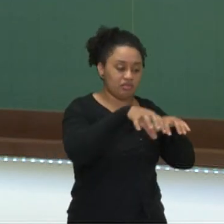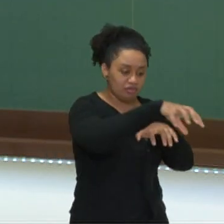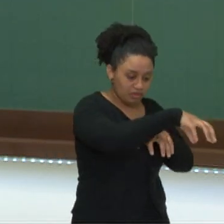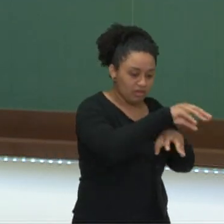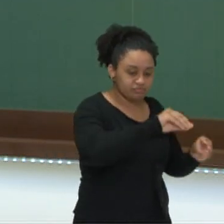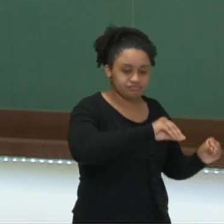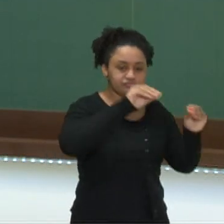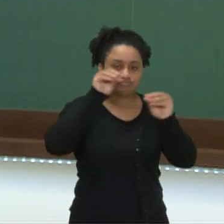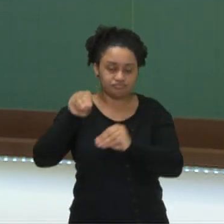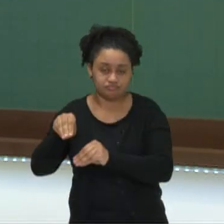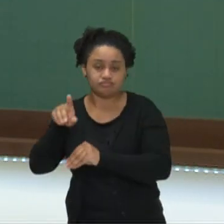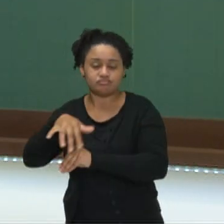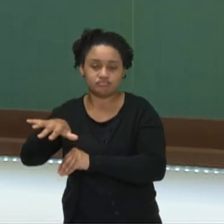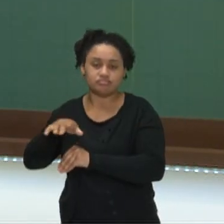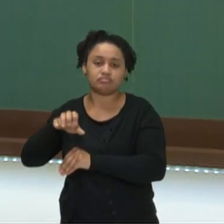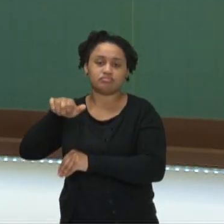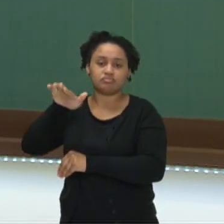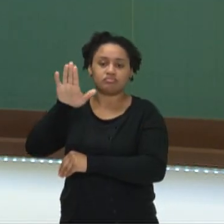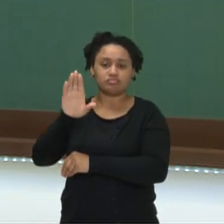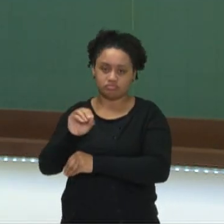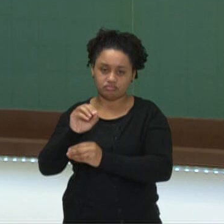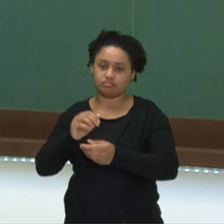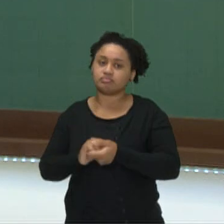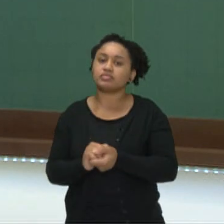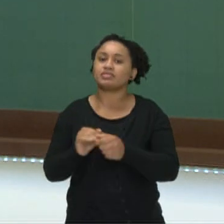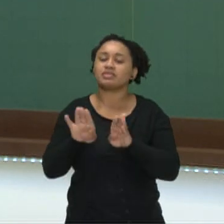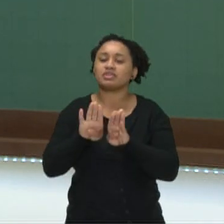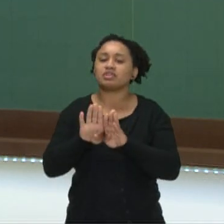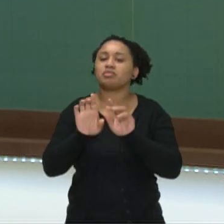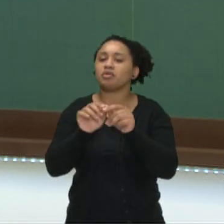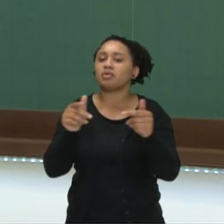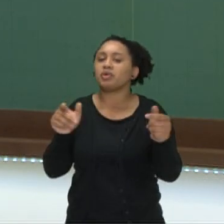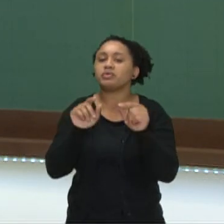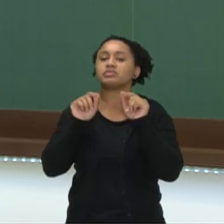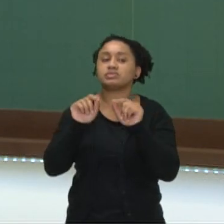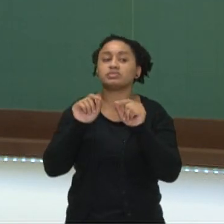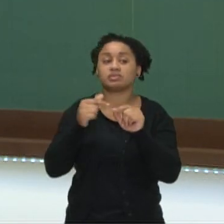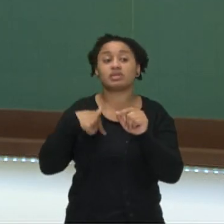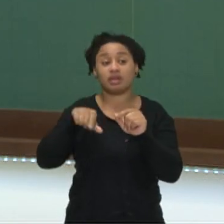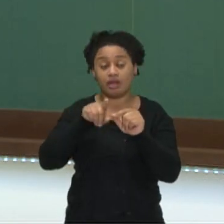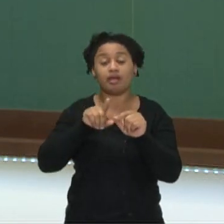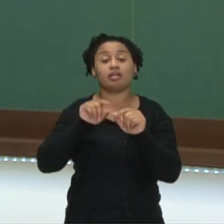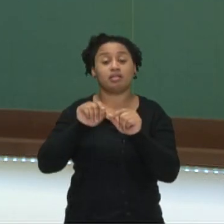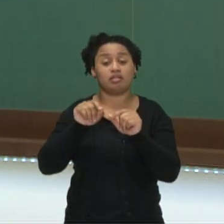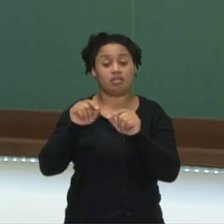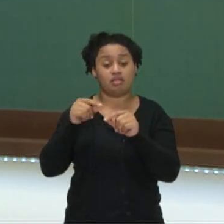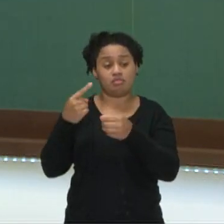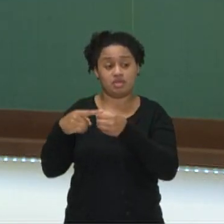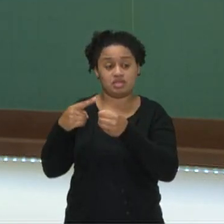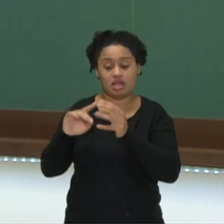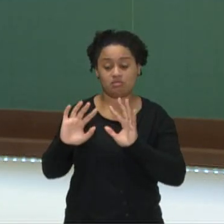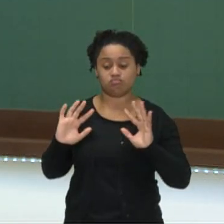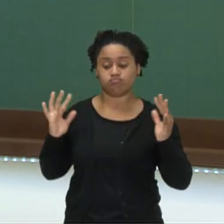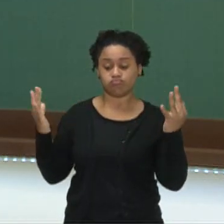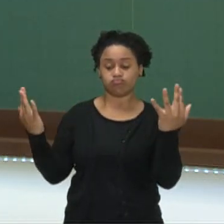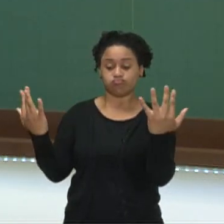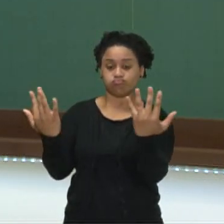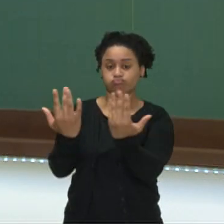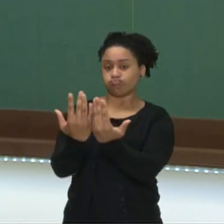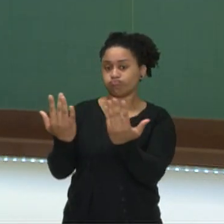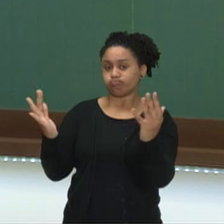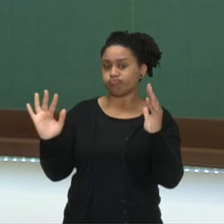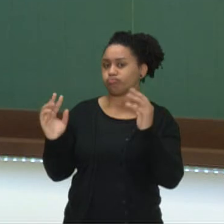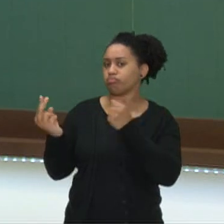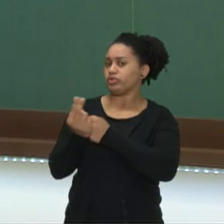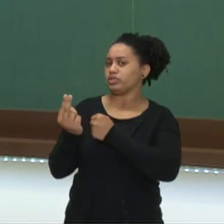concentrar nos chamados burgos. E uma coisa, pessoal, os burgos, eles eram uma cidade fortificada. Tá, professor, mas por